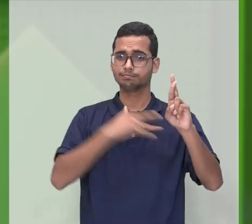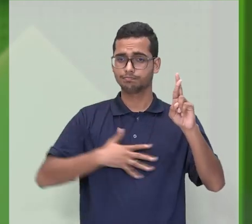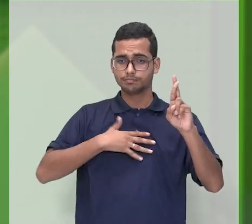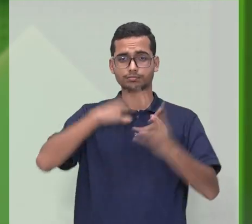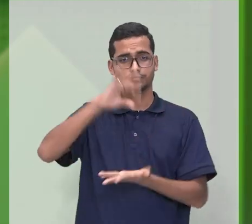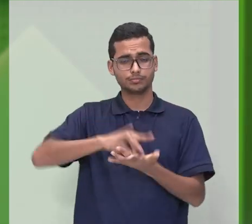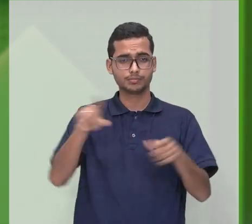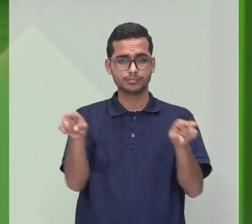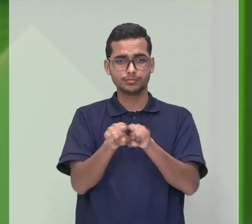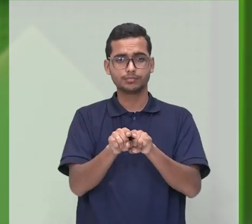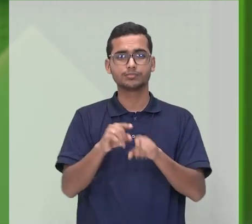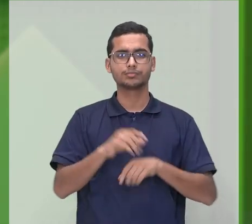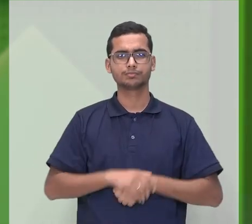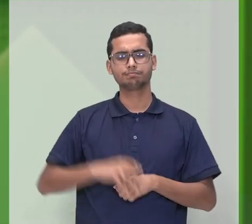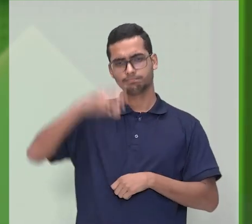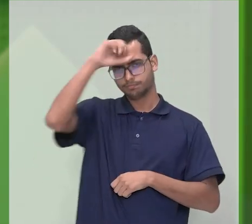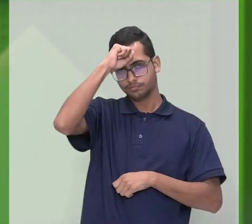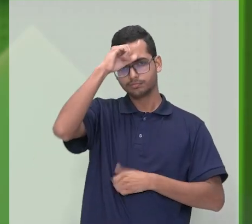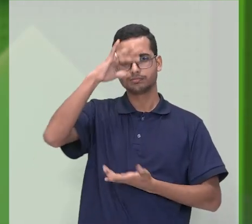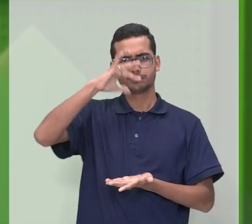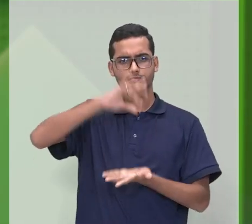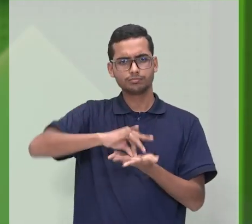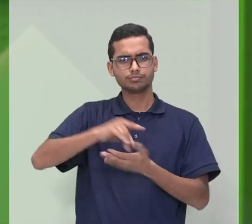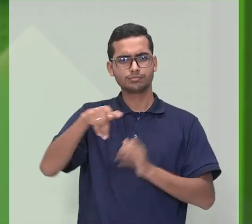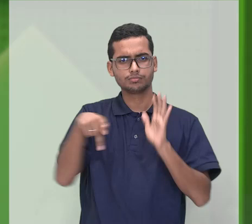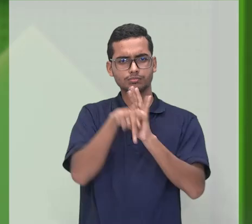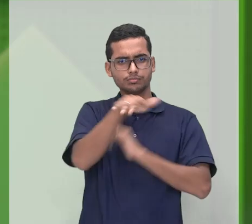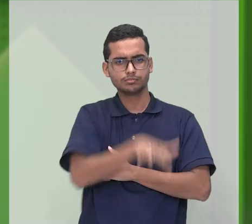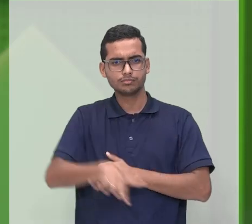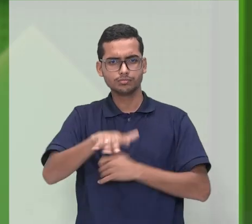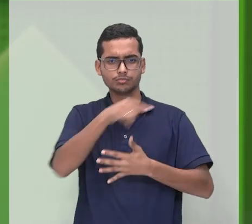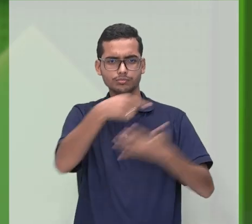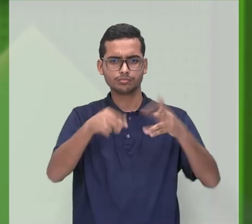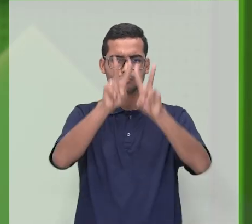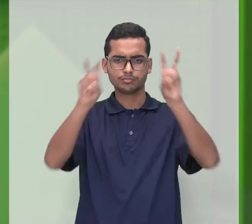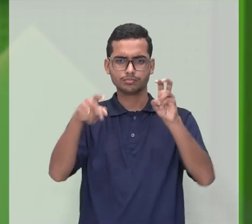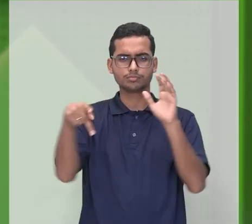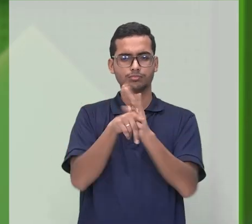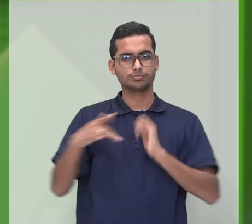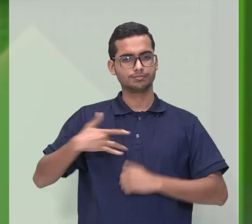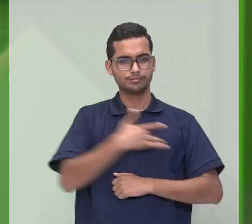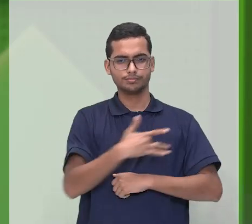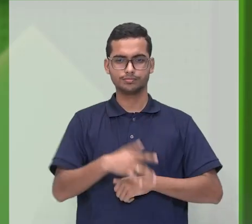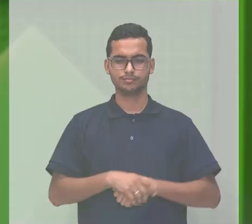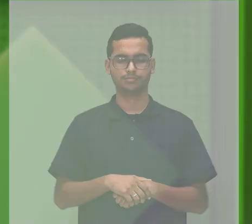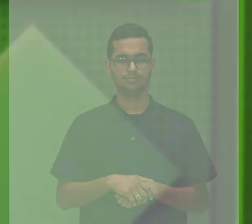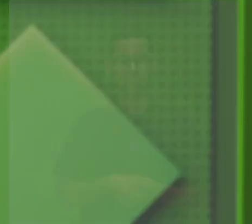tenha aprendido um pouco mais sobre esses programas de saúde.